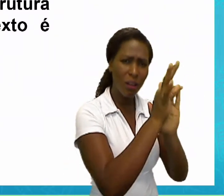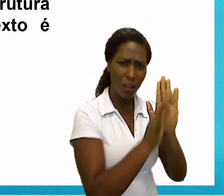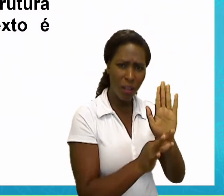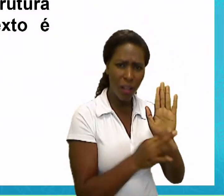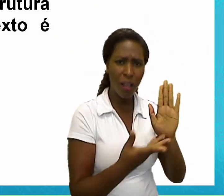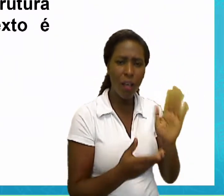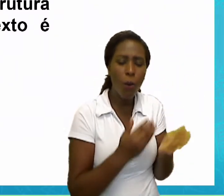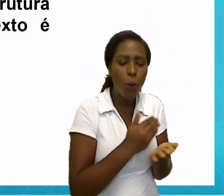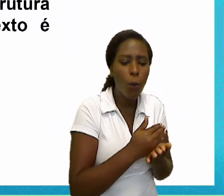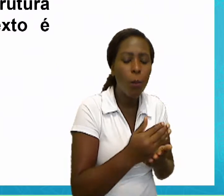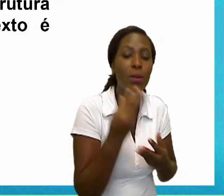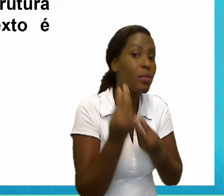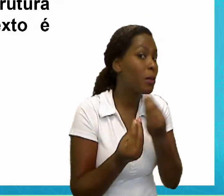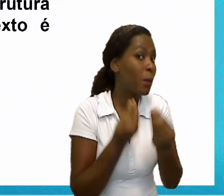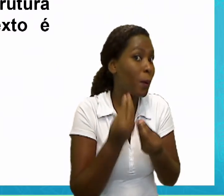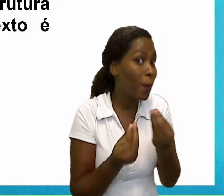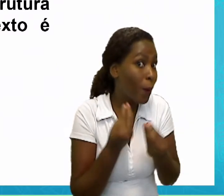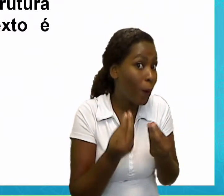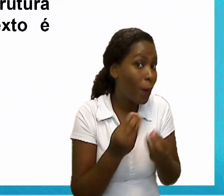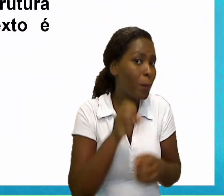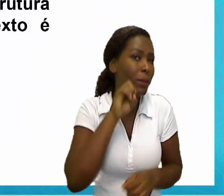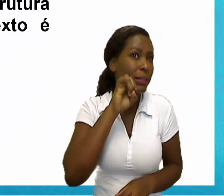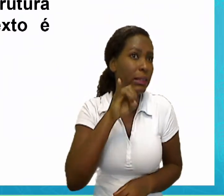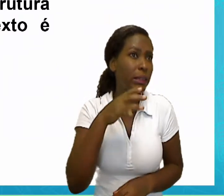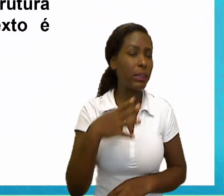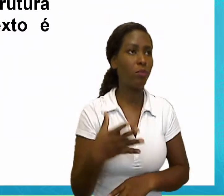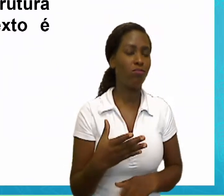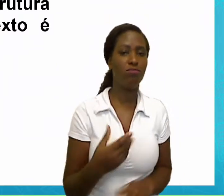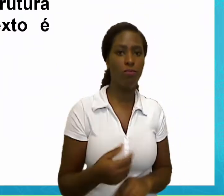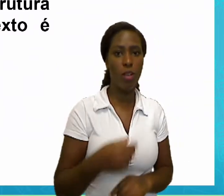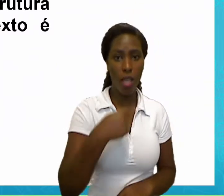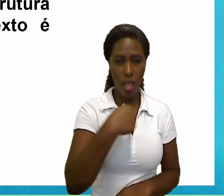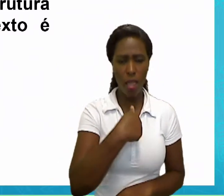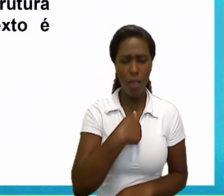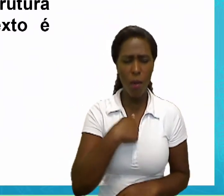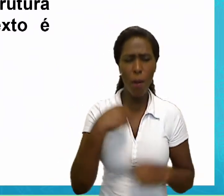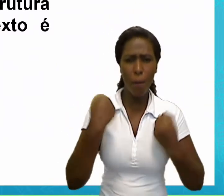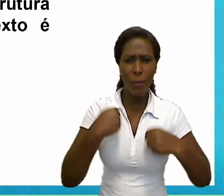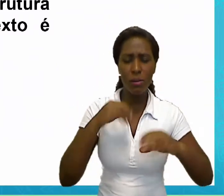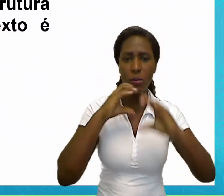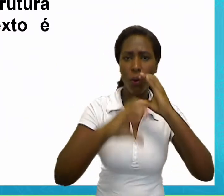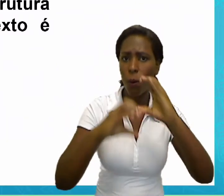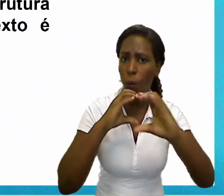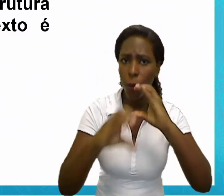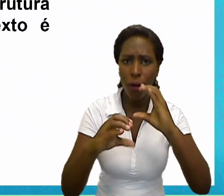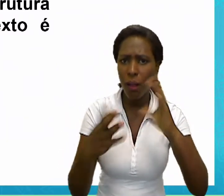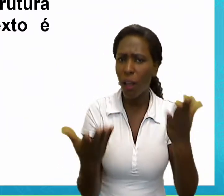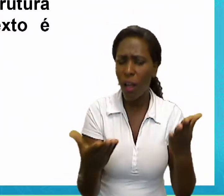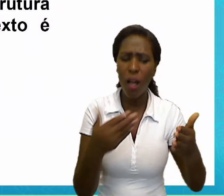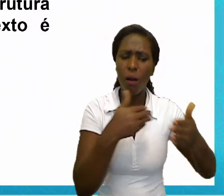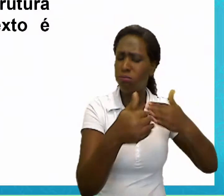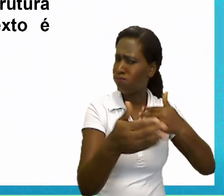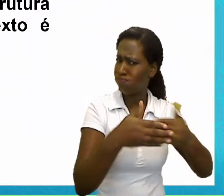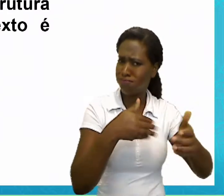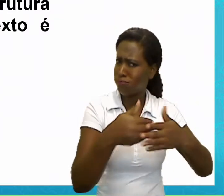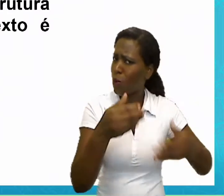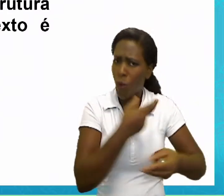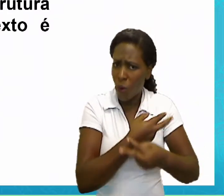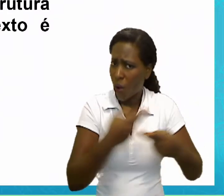de cada forma de comunicação. Já os tipos textuais, a tipologia, são